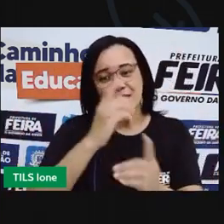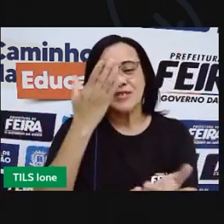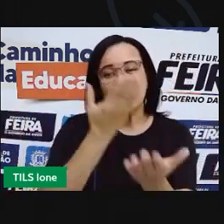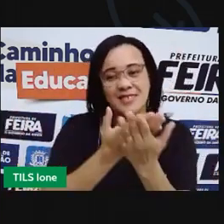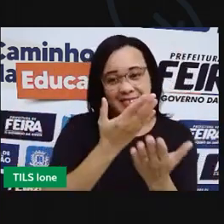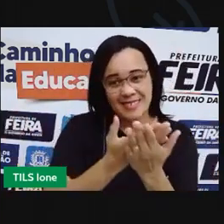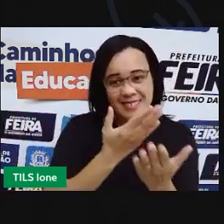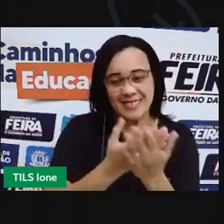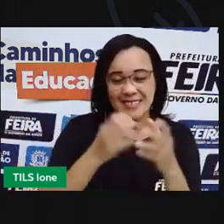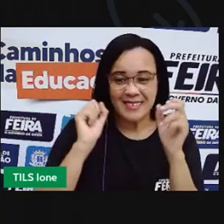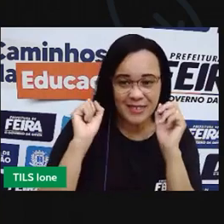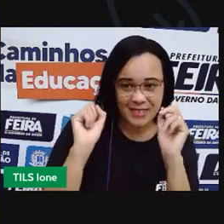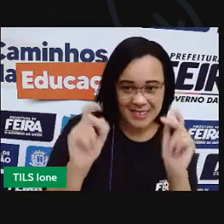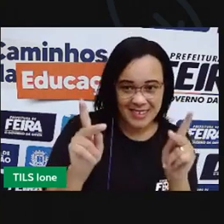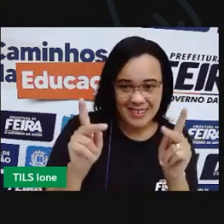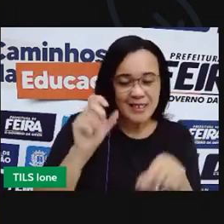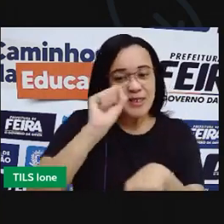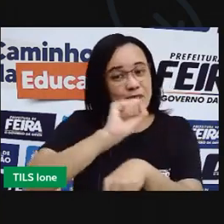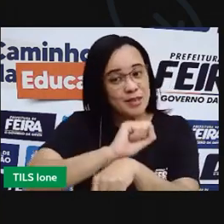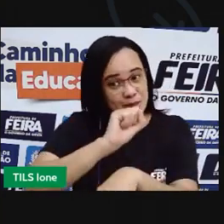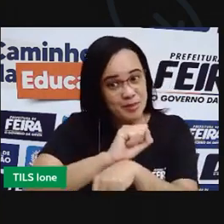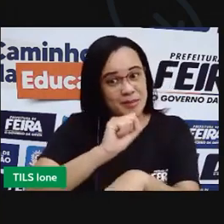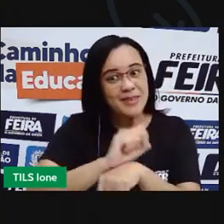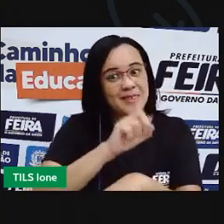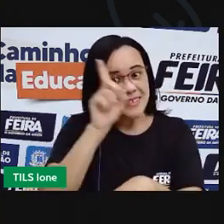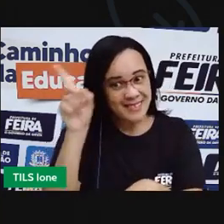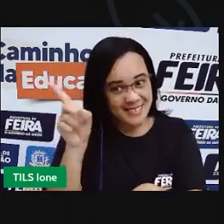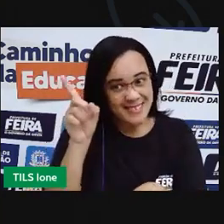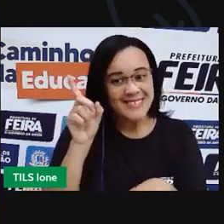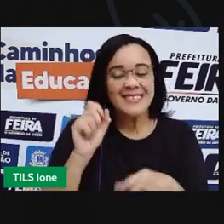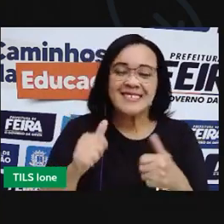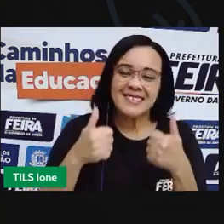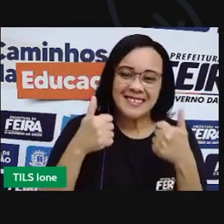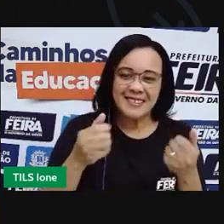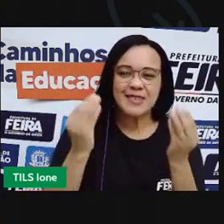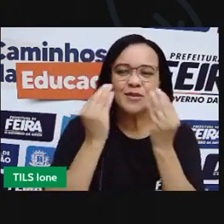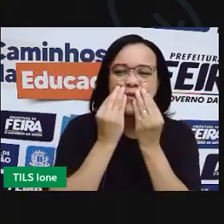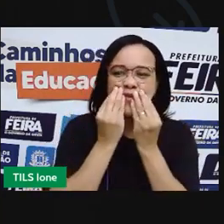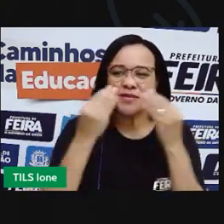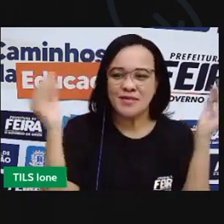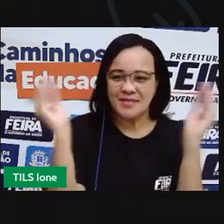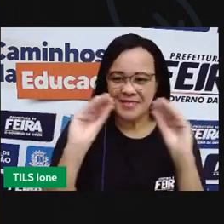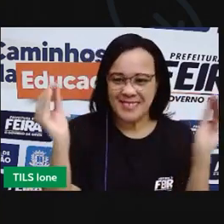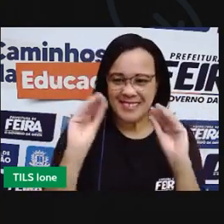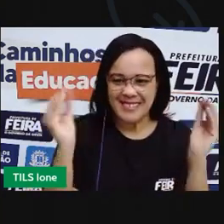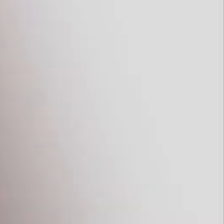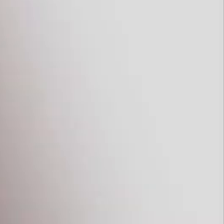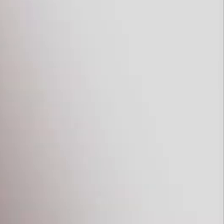aula, certo? Estou te esperando lá. Beijo!